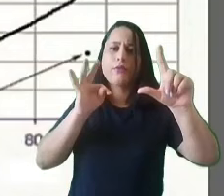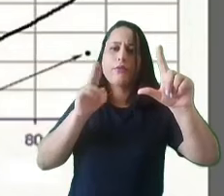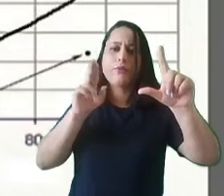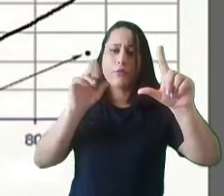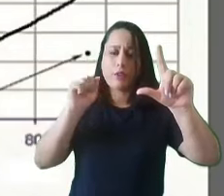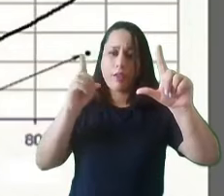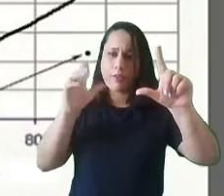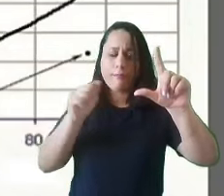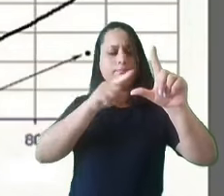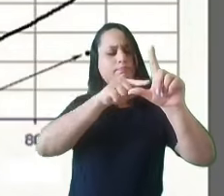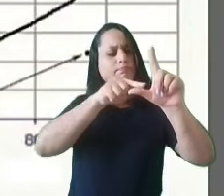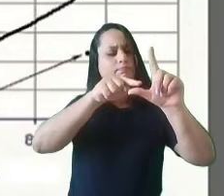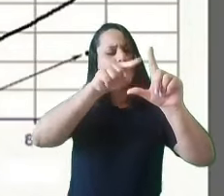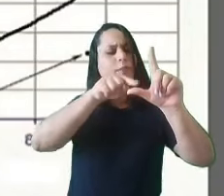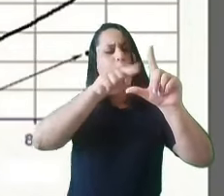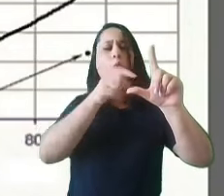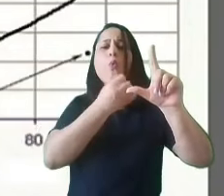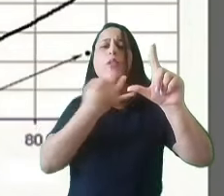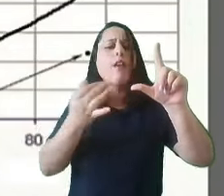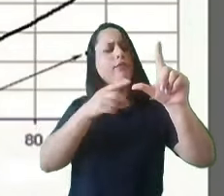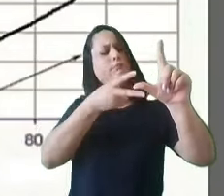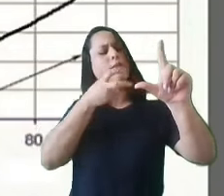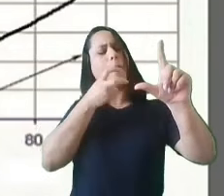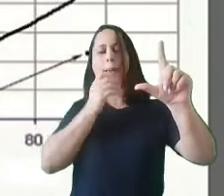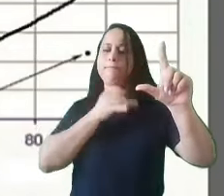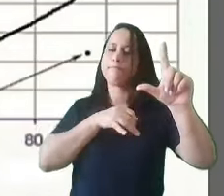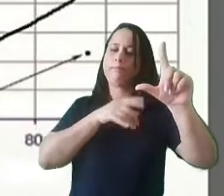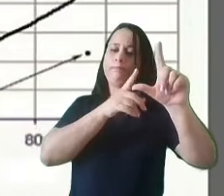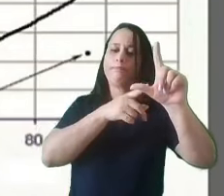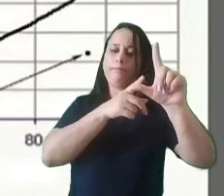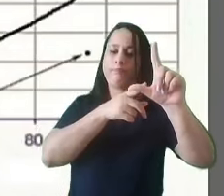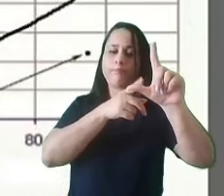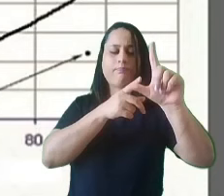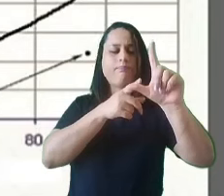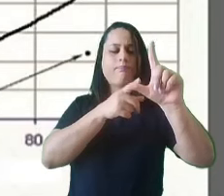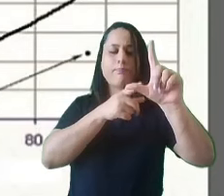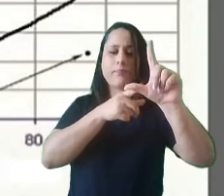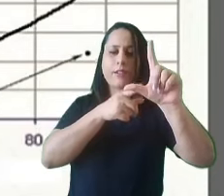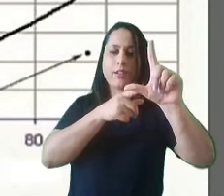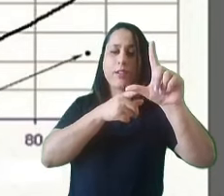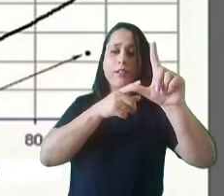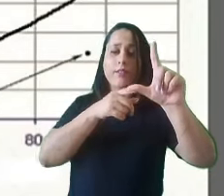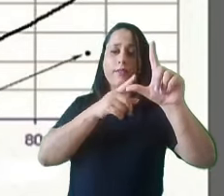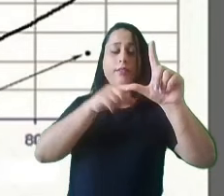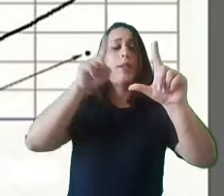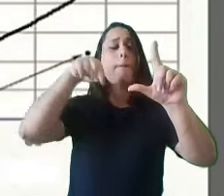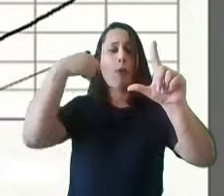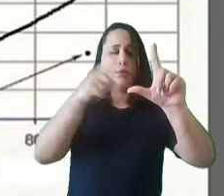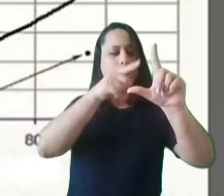400 gramas. Então, observemos a quantidade de sal